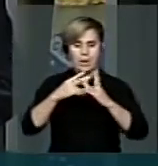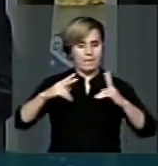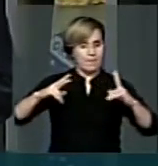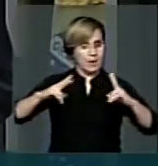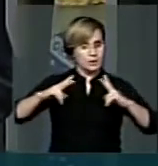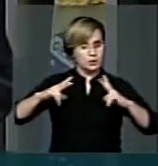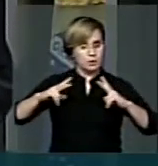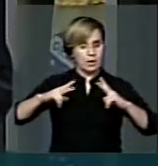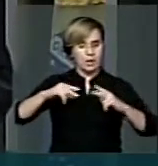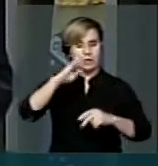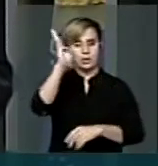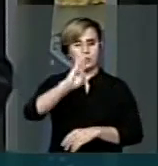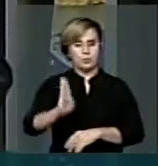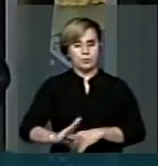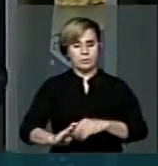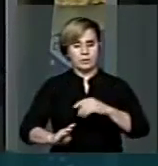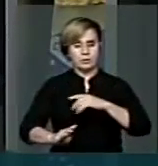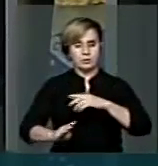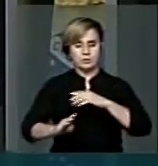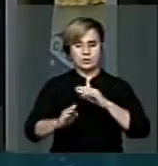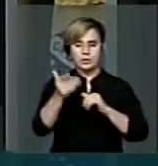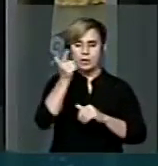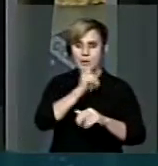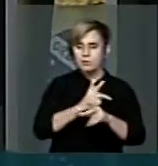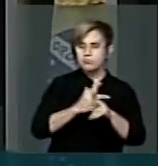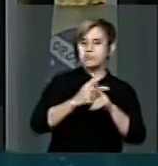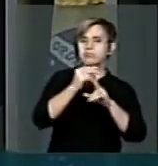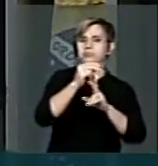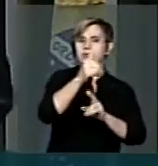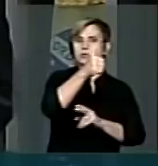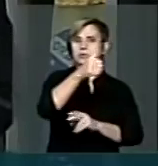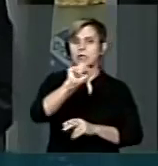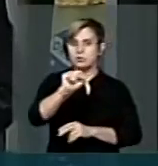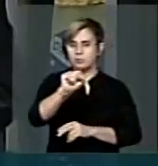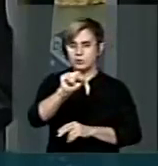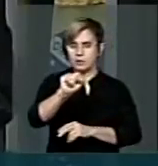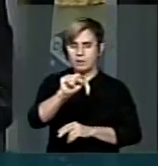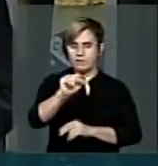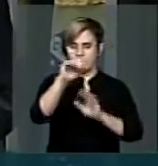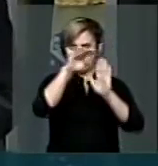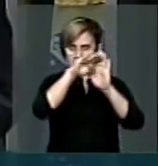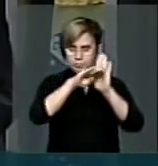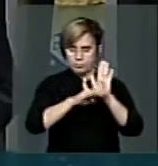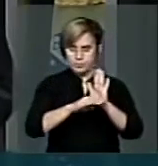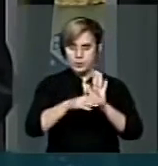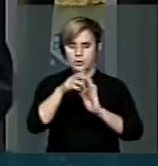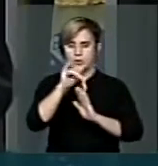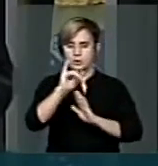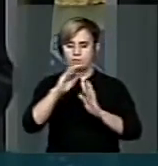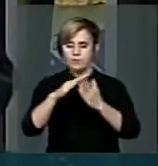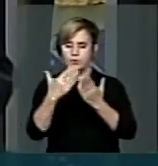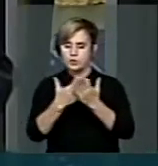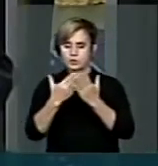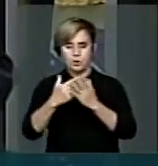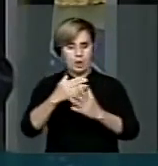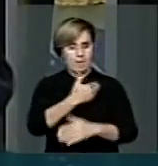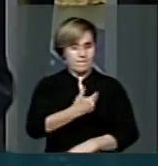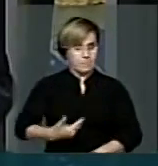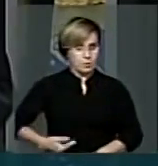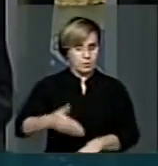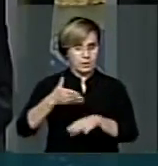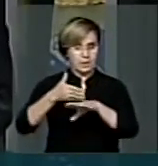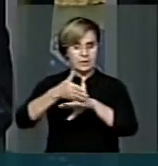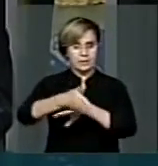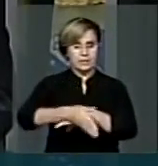o Brasil ficaria na 18ª posição. Se fosse representado apenas pelas escolas públicas, o